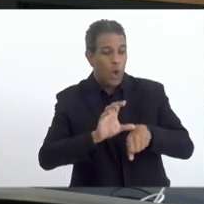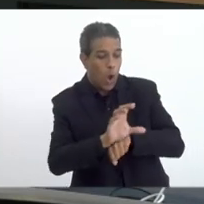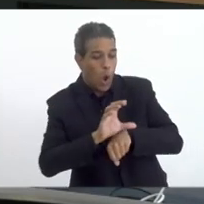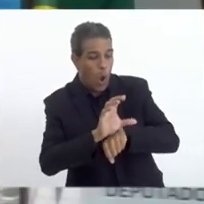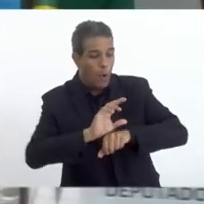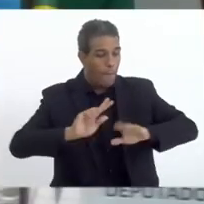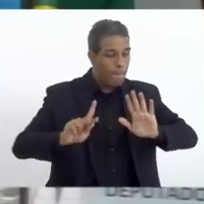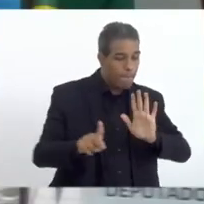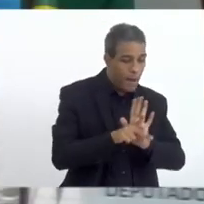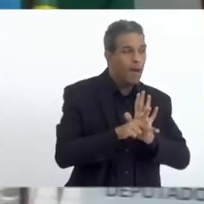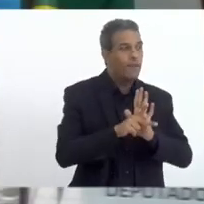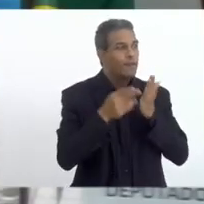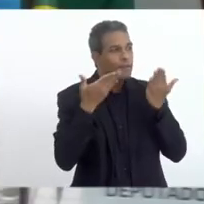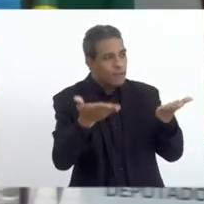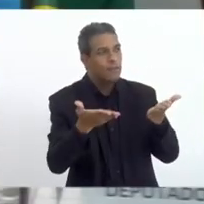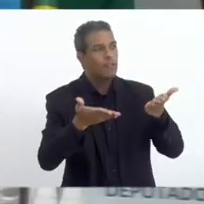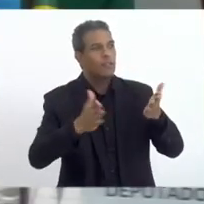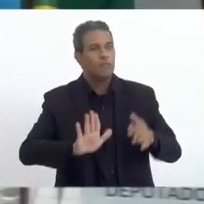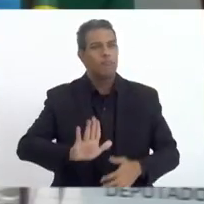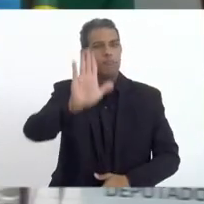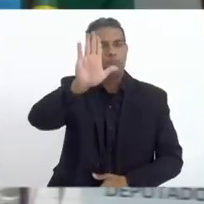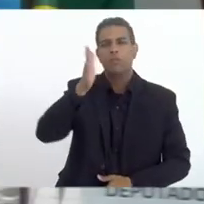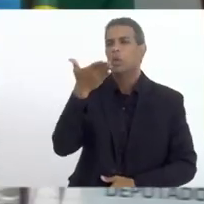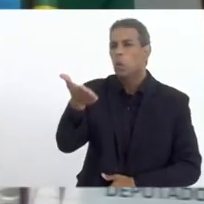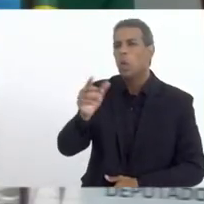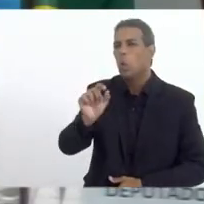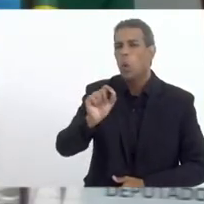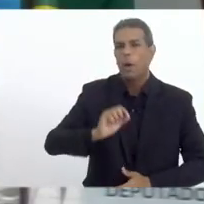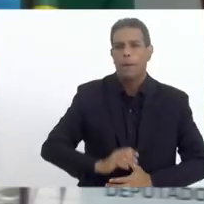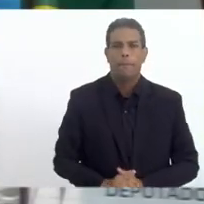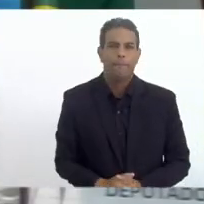sou, mas tem ali um cidadão com o braço levantado. Lá. Vai lá.